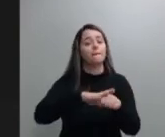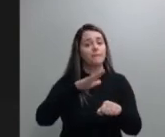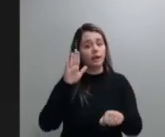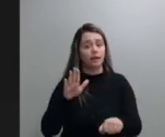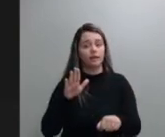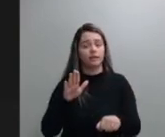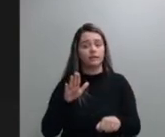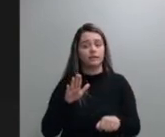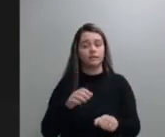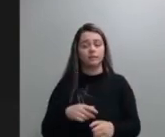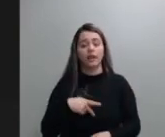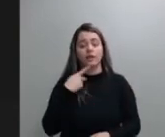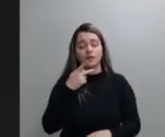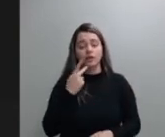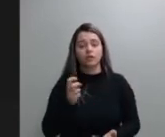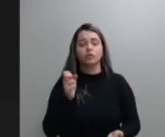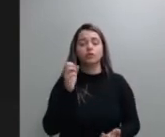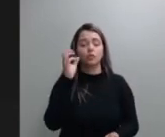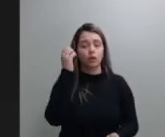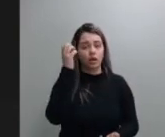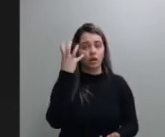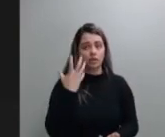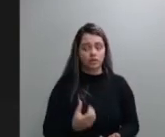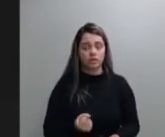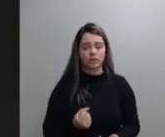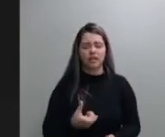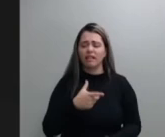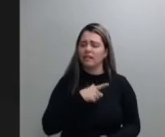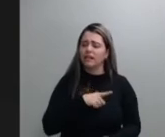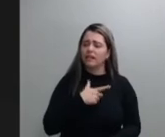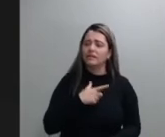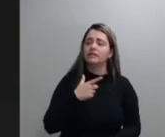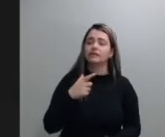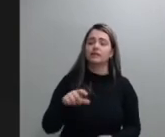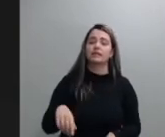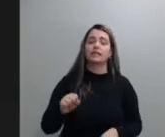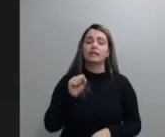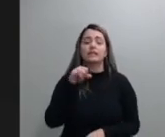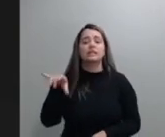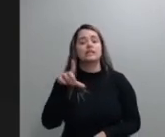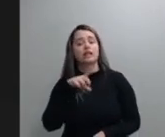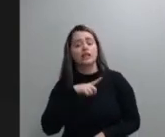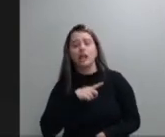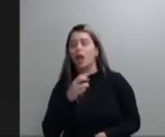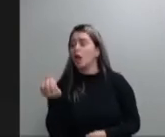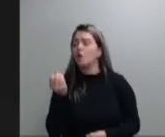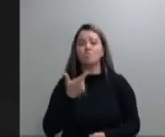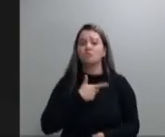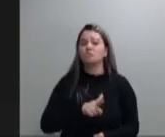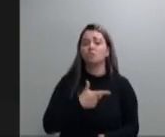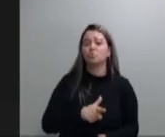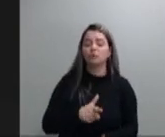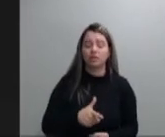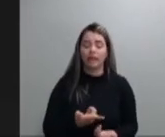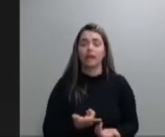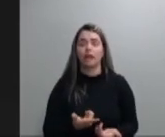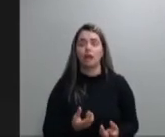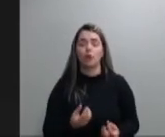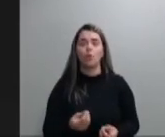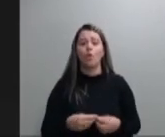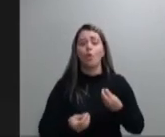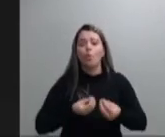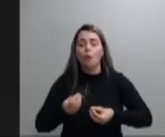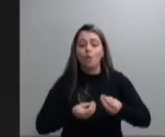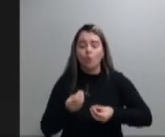afirmação de que não interessa se tem ou se não tem filial no Brasil o tanto que possa produzir resultados no Brasil imagine por